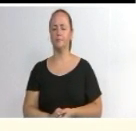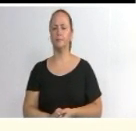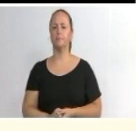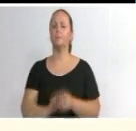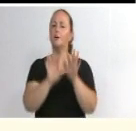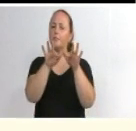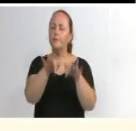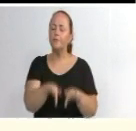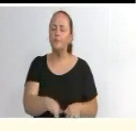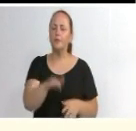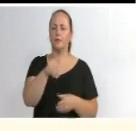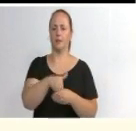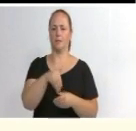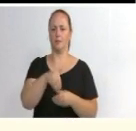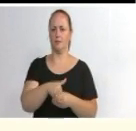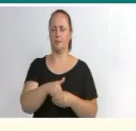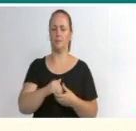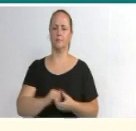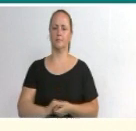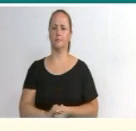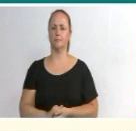Encerrada a votação.